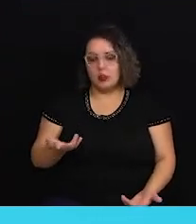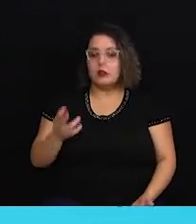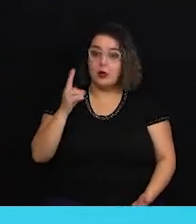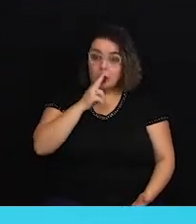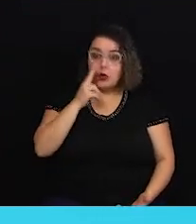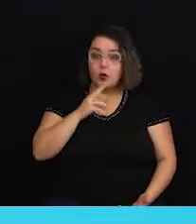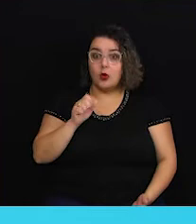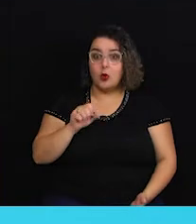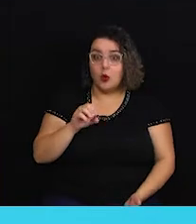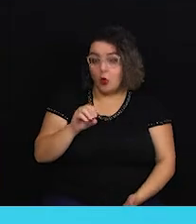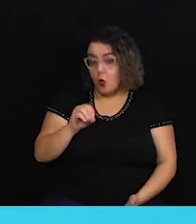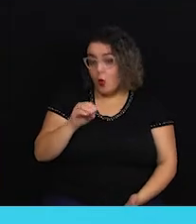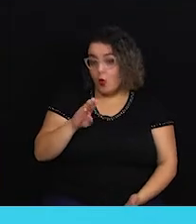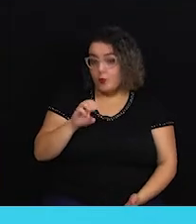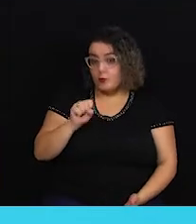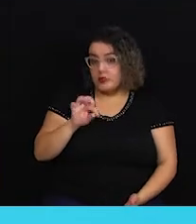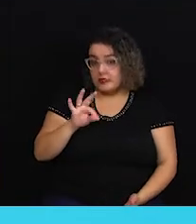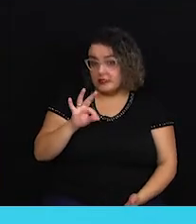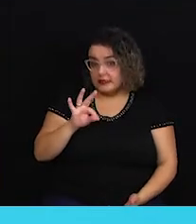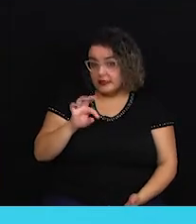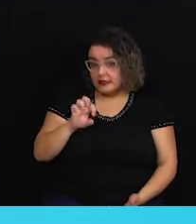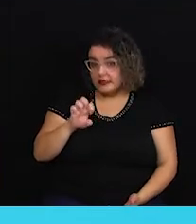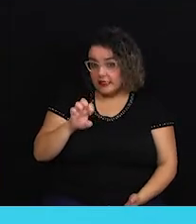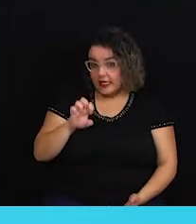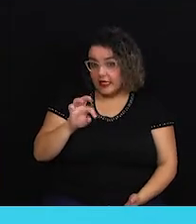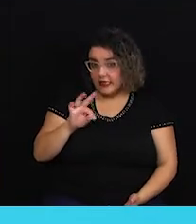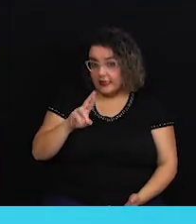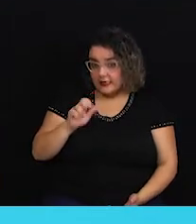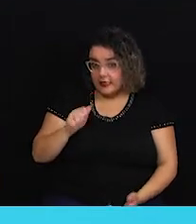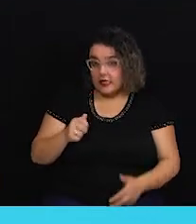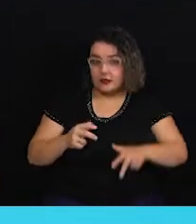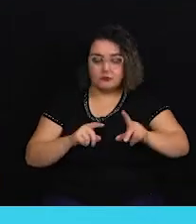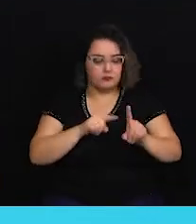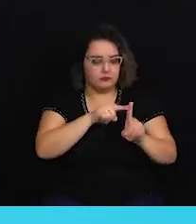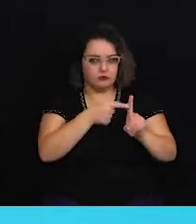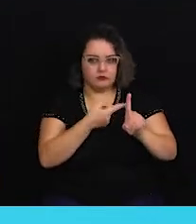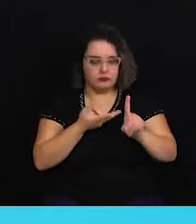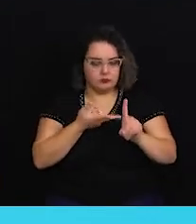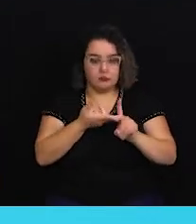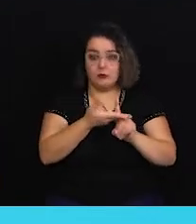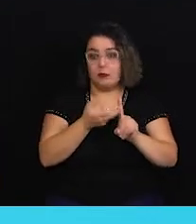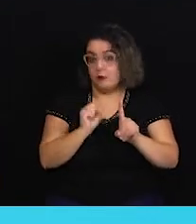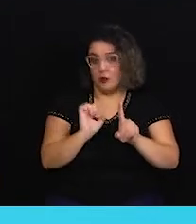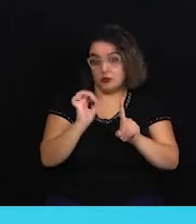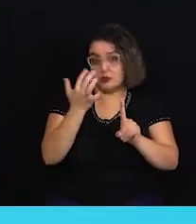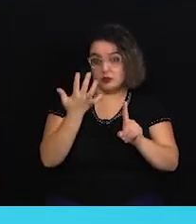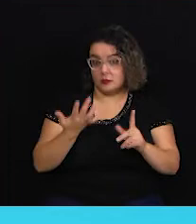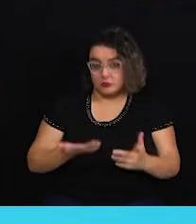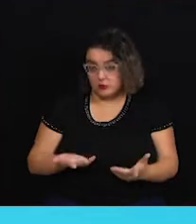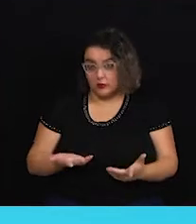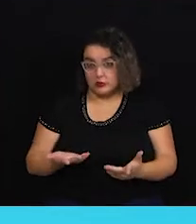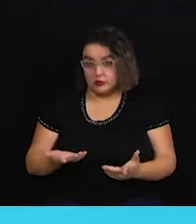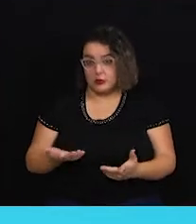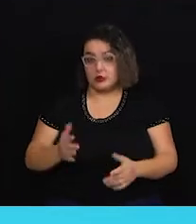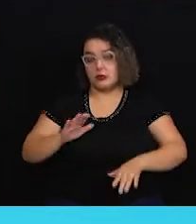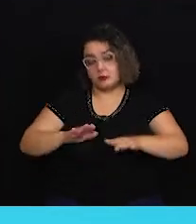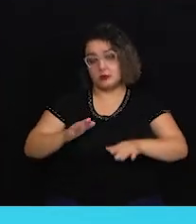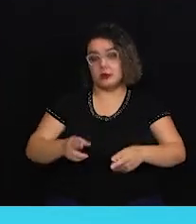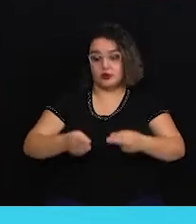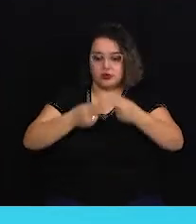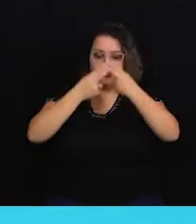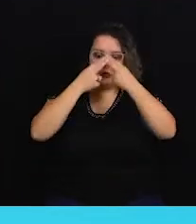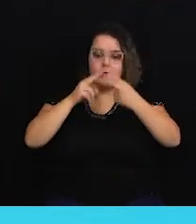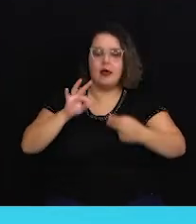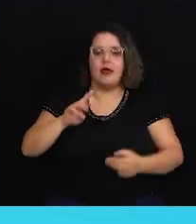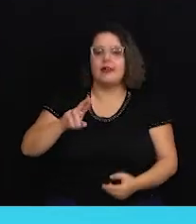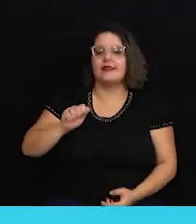algumas situações, até urgências obstétricas, de repente é um trabalho de parto, que pode acontecer sem hora prevista, e também situações de